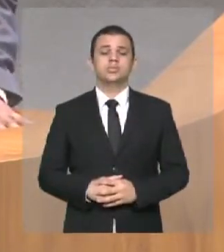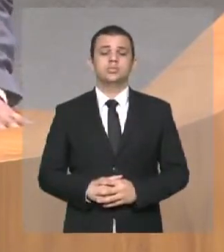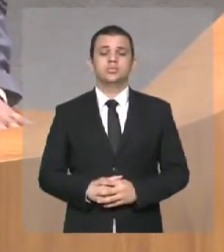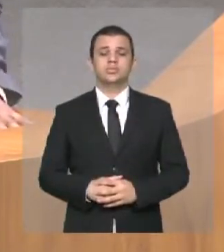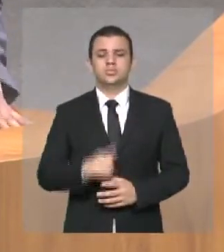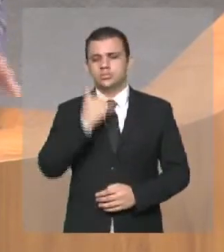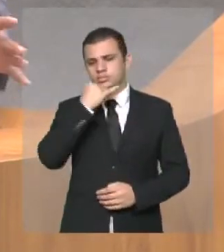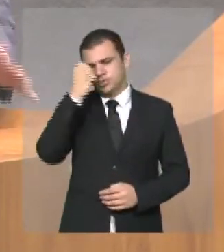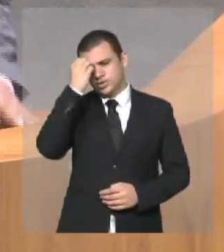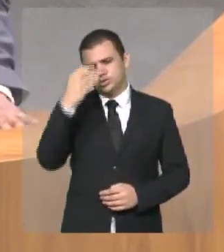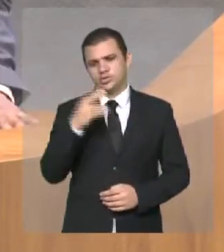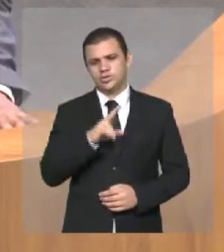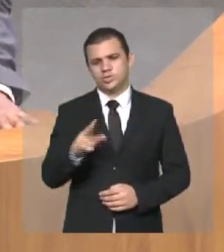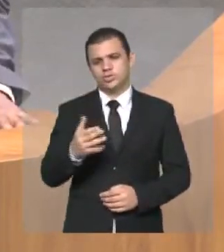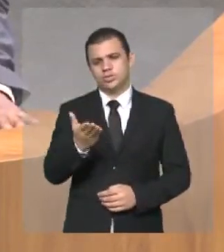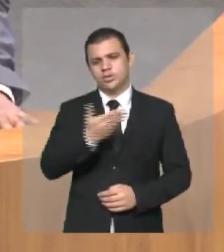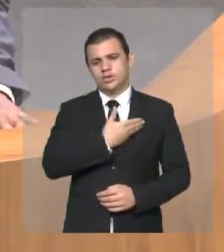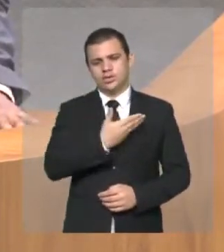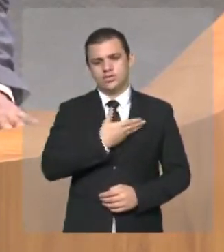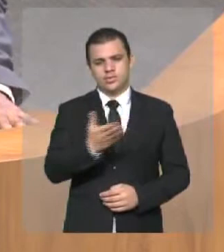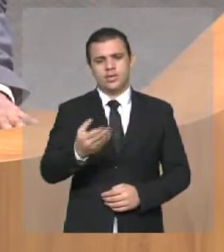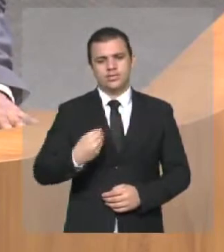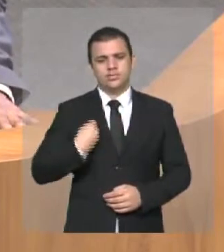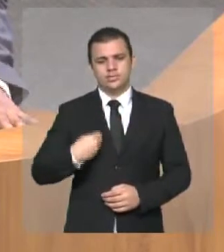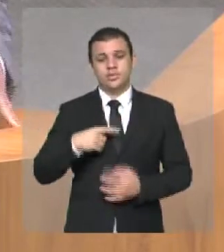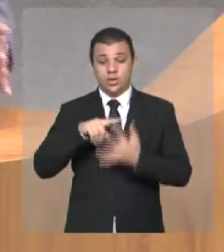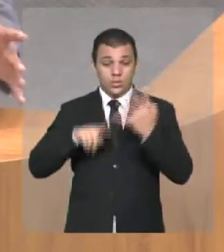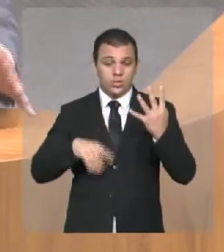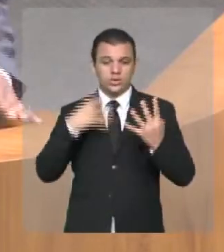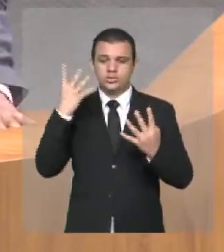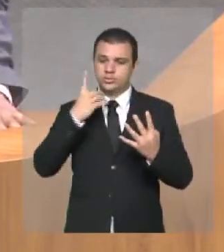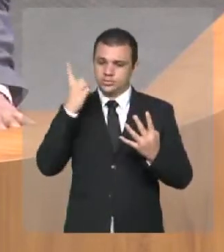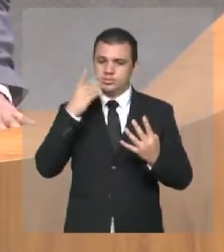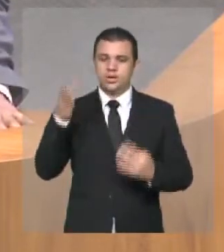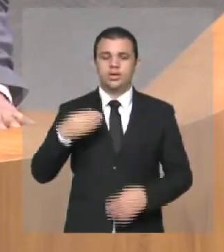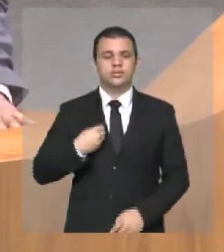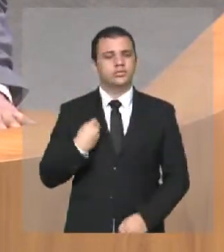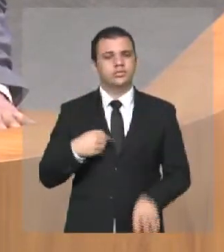me esqueci o nome aqui do meu novo colega que estava presente. Estavam quatro deputados e depois